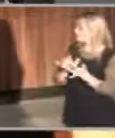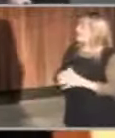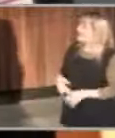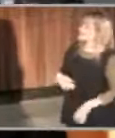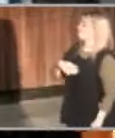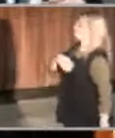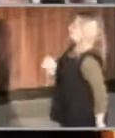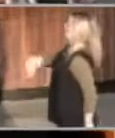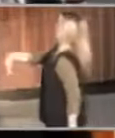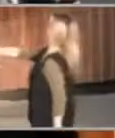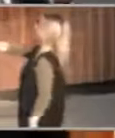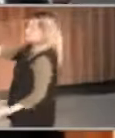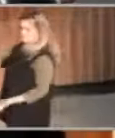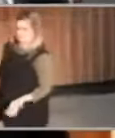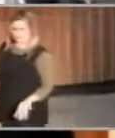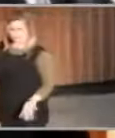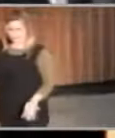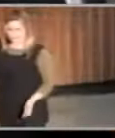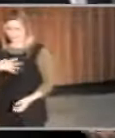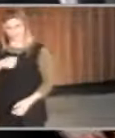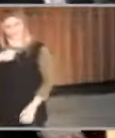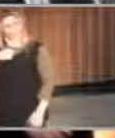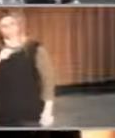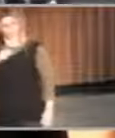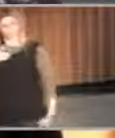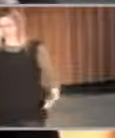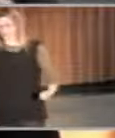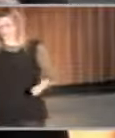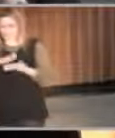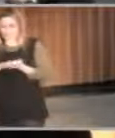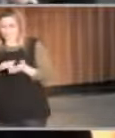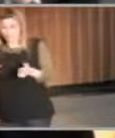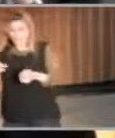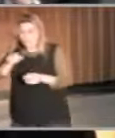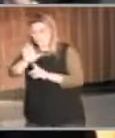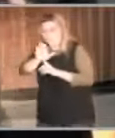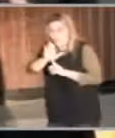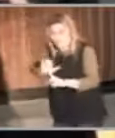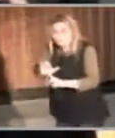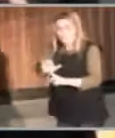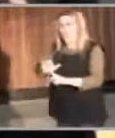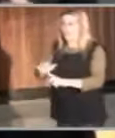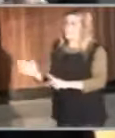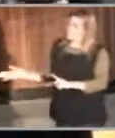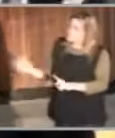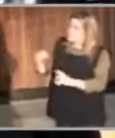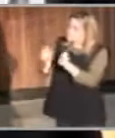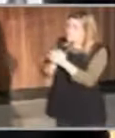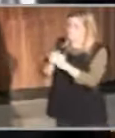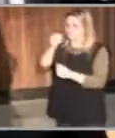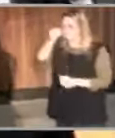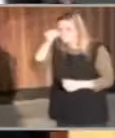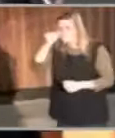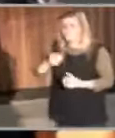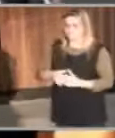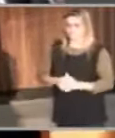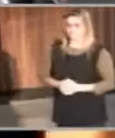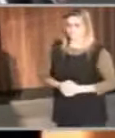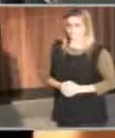momentos que as coisas as portas estavam fechadas o grupo orou e Deus fez coisas tremendas eu já vi o céu abrir